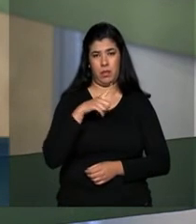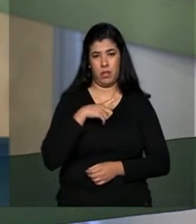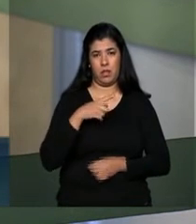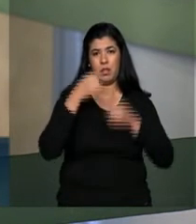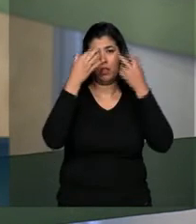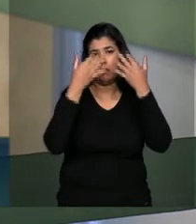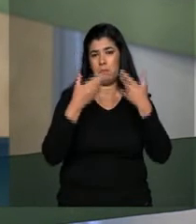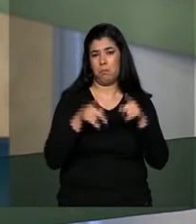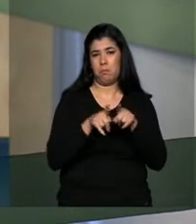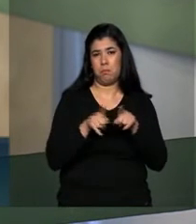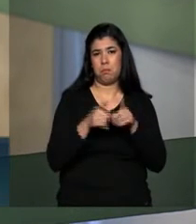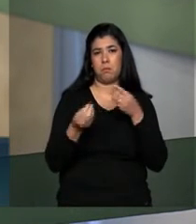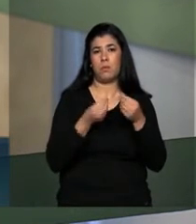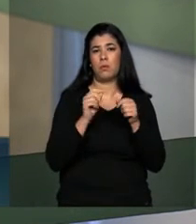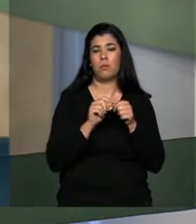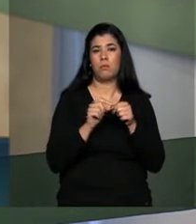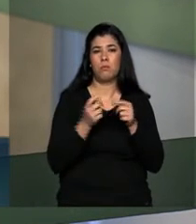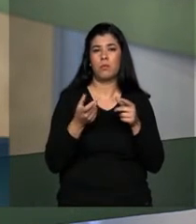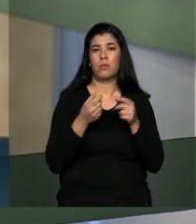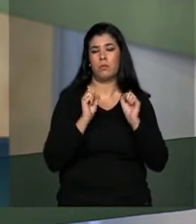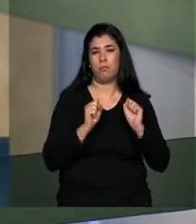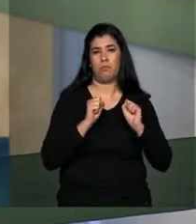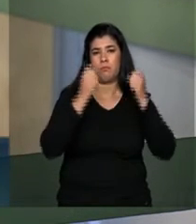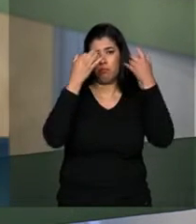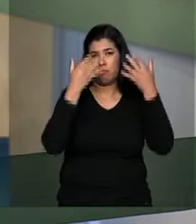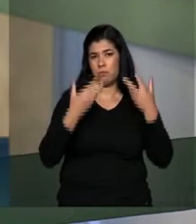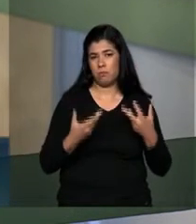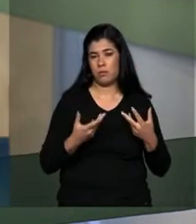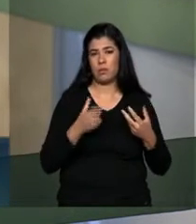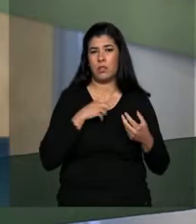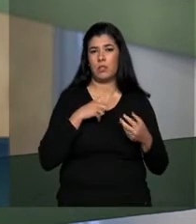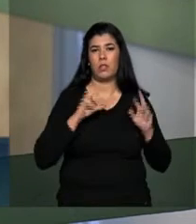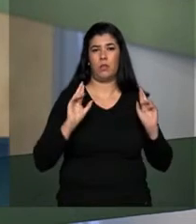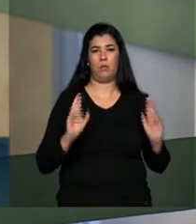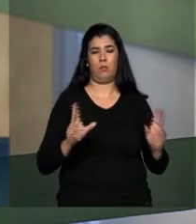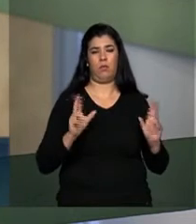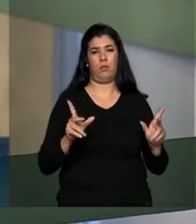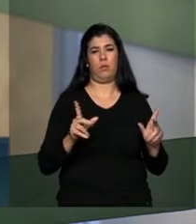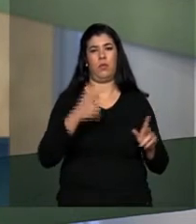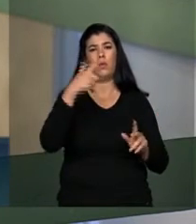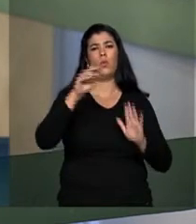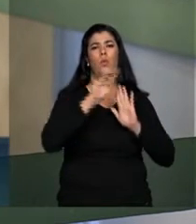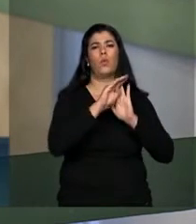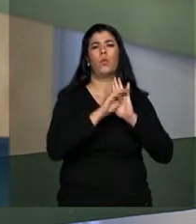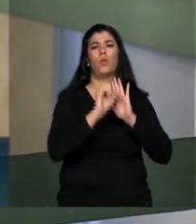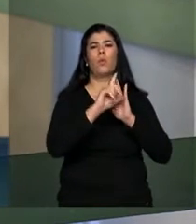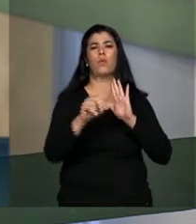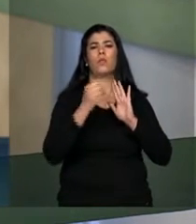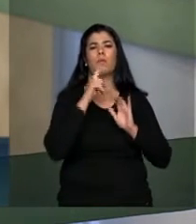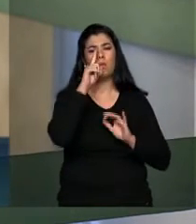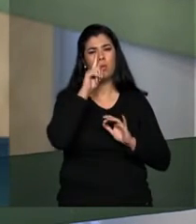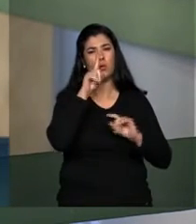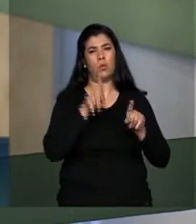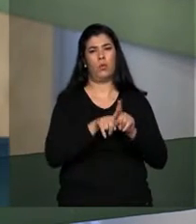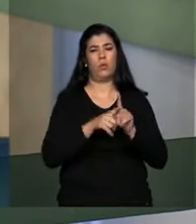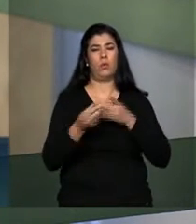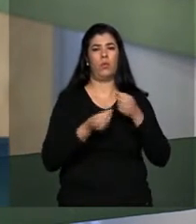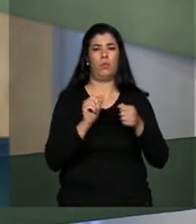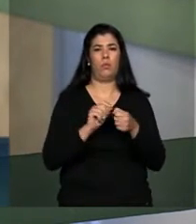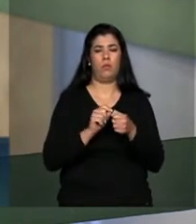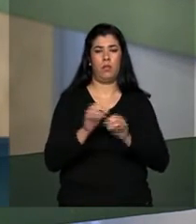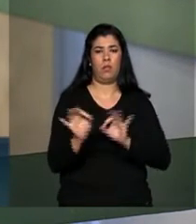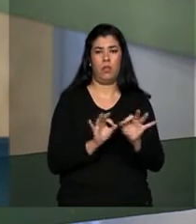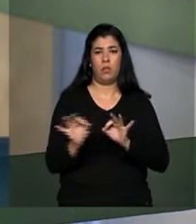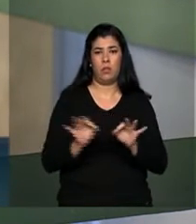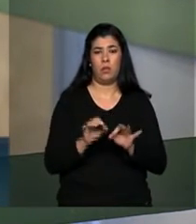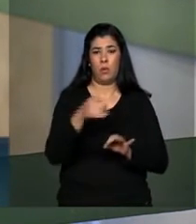senhor, pode-se dizer, de antemão, é contrário a qualquer reclassificação de risco, porque as empreiteiras que estavam